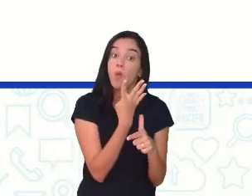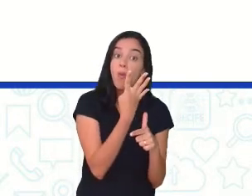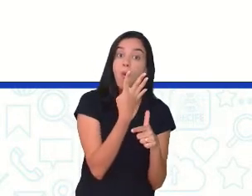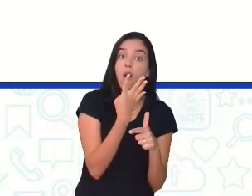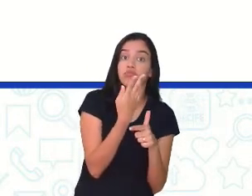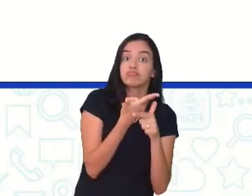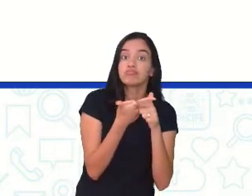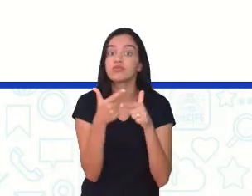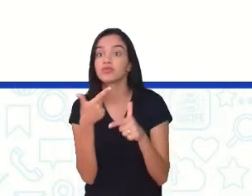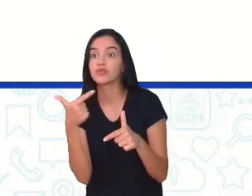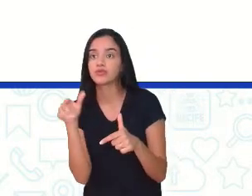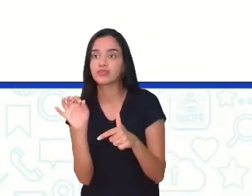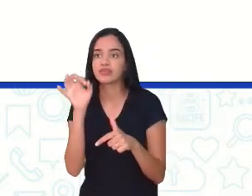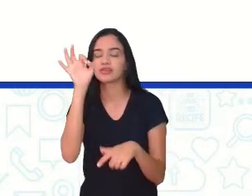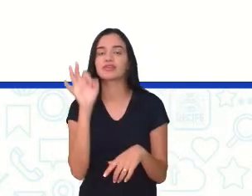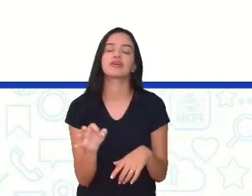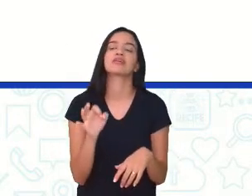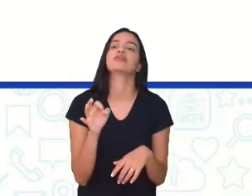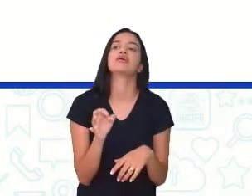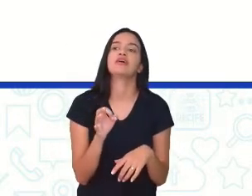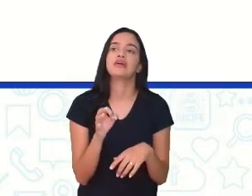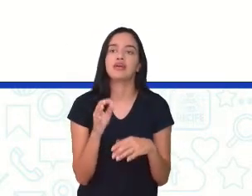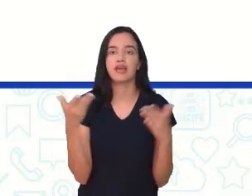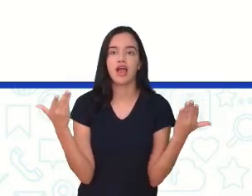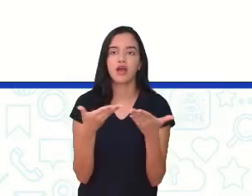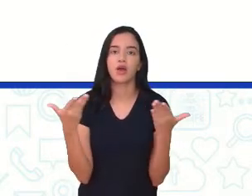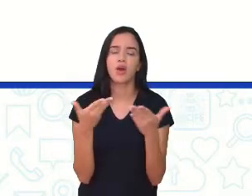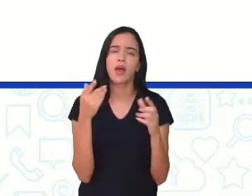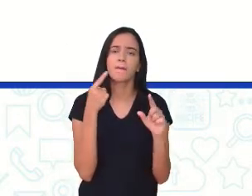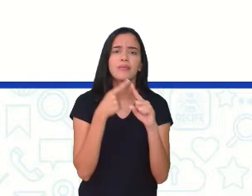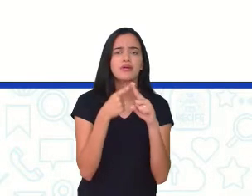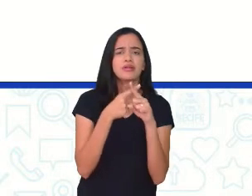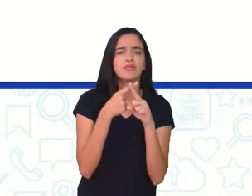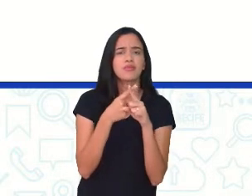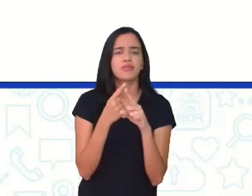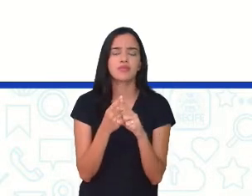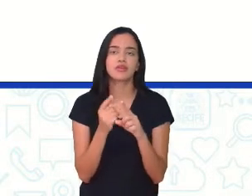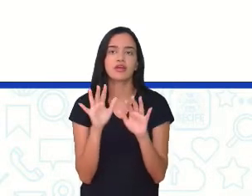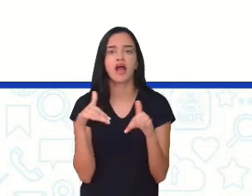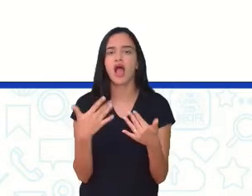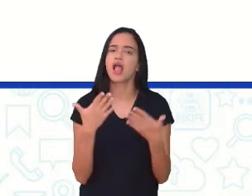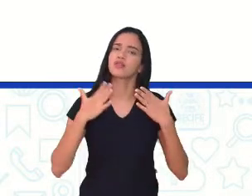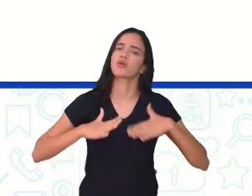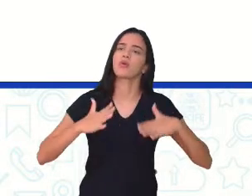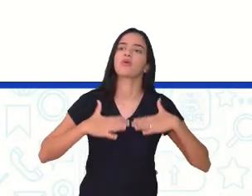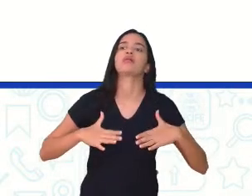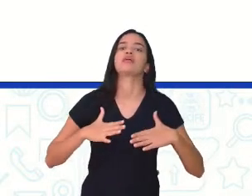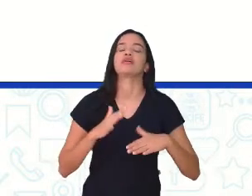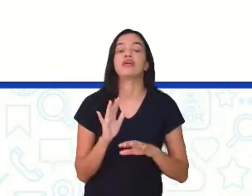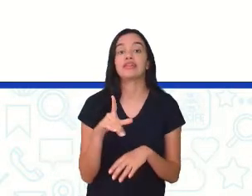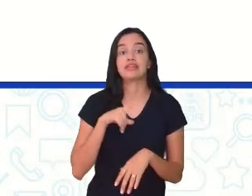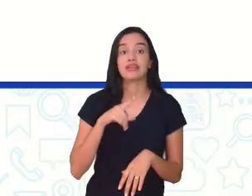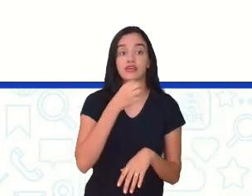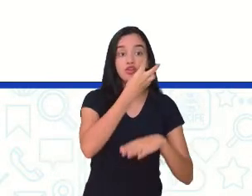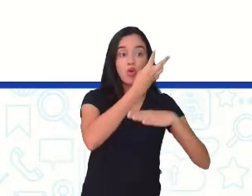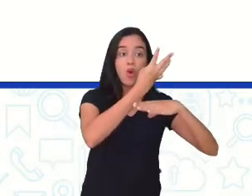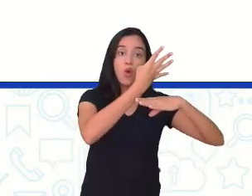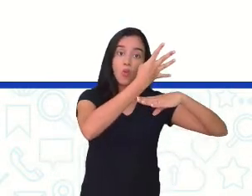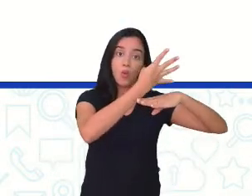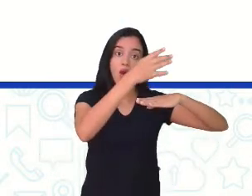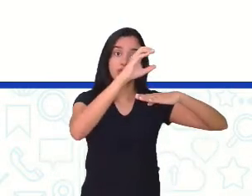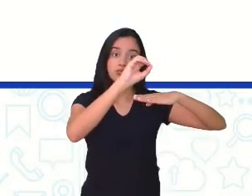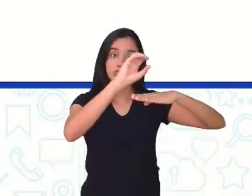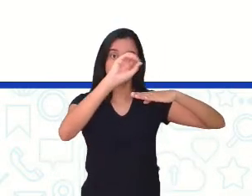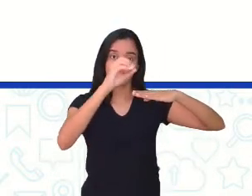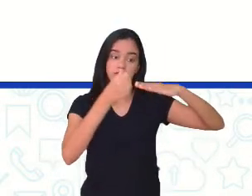20, certo? E multiplica por 100. Você pode simplificar essa fração também tranquilamente, tá? Então a gente tem aí, ó, 400 dividido